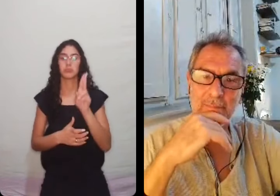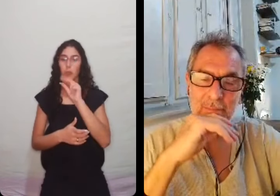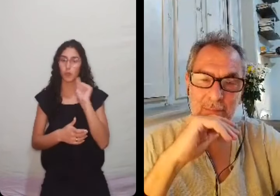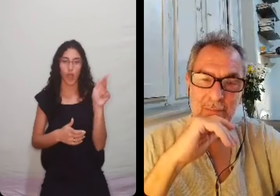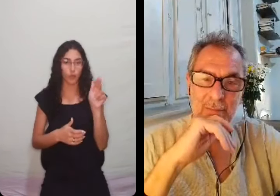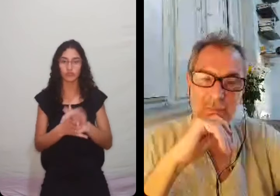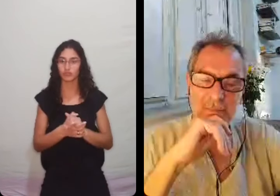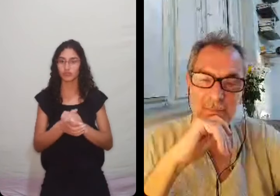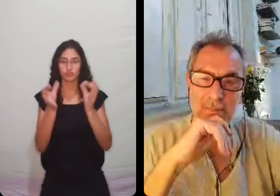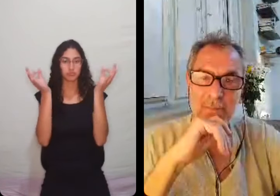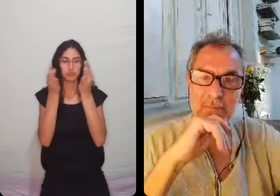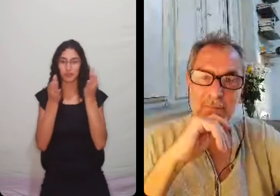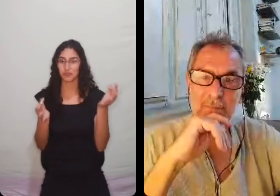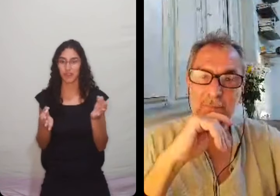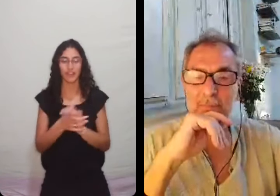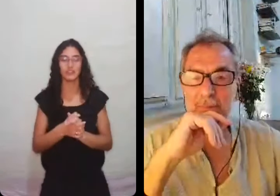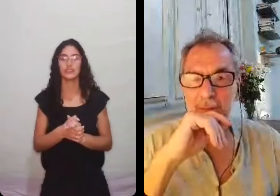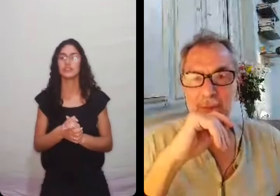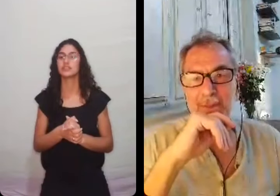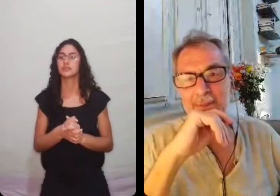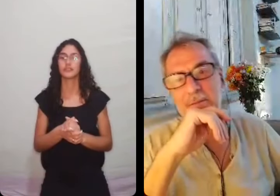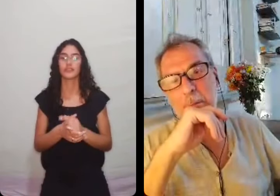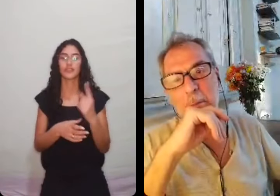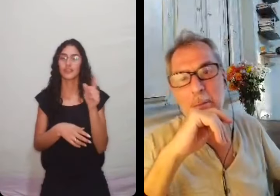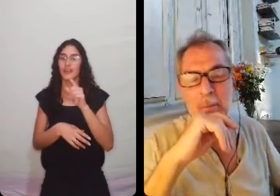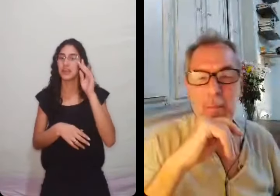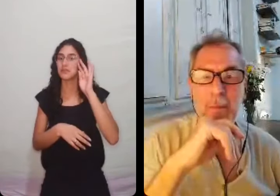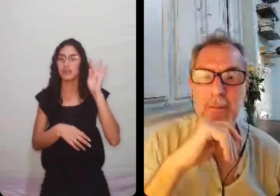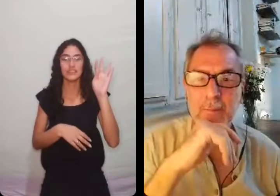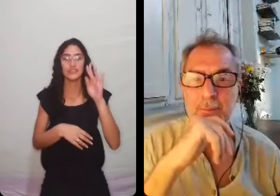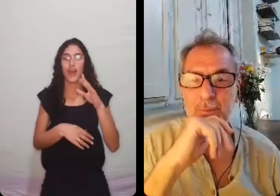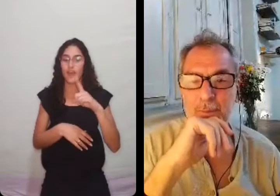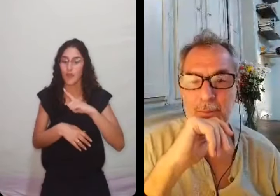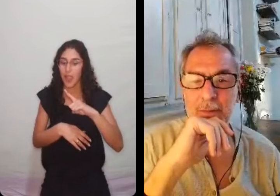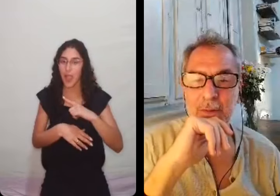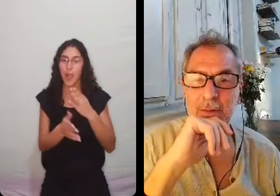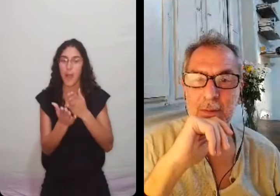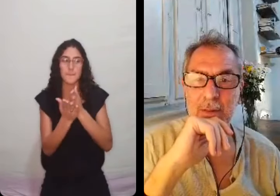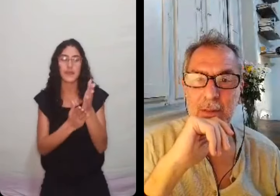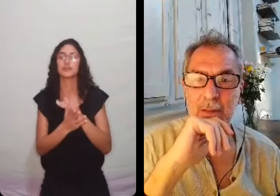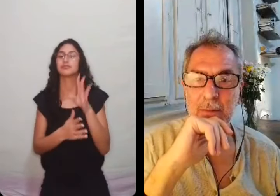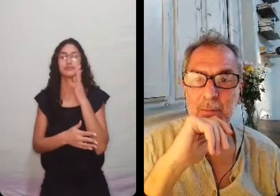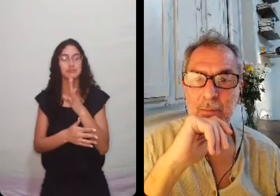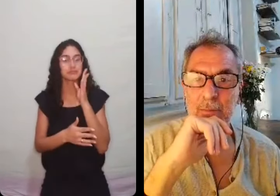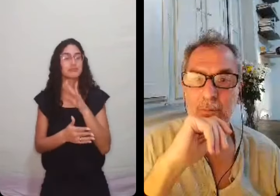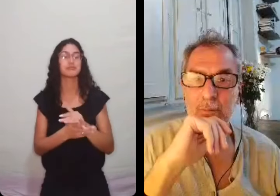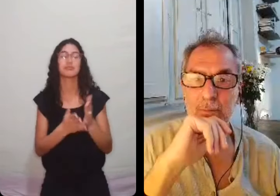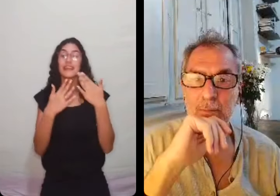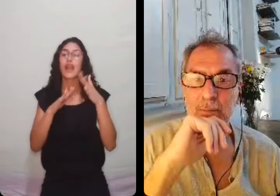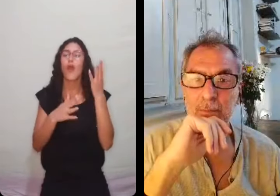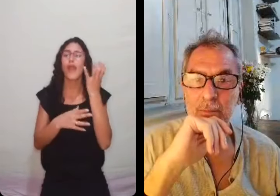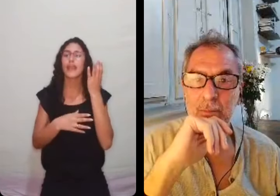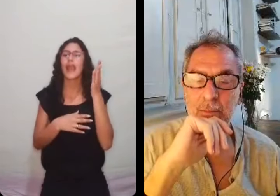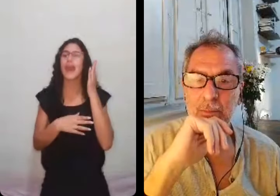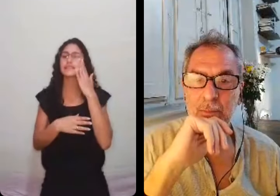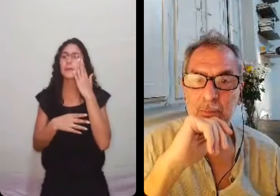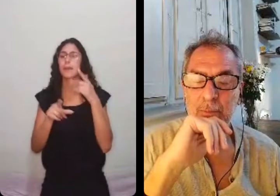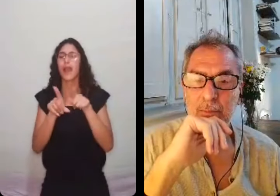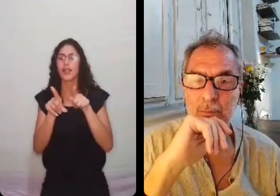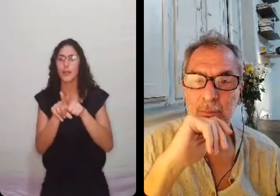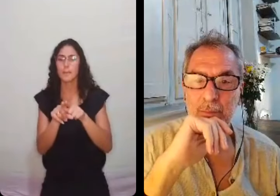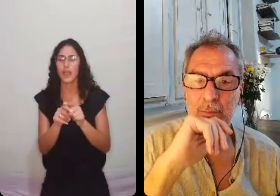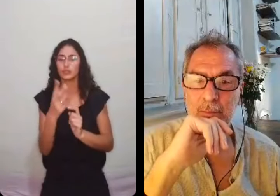Nossa, Jussara, não imaginava o percurso. Muito legal. E aí eu queria saber, Jussara e Norberto,